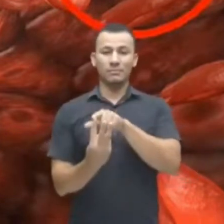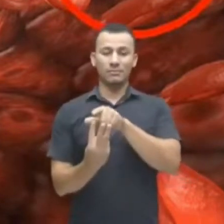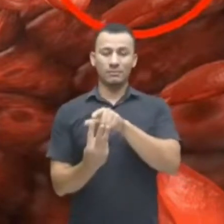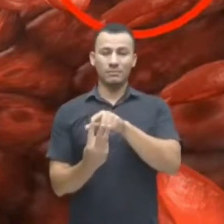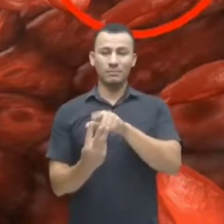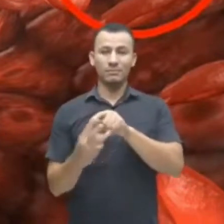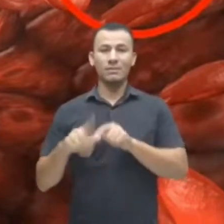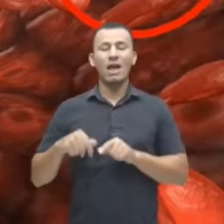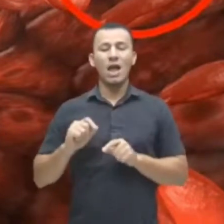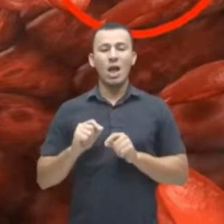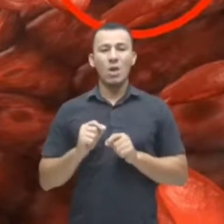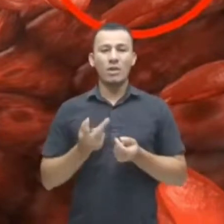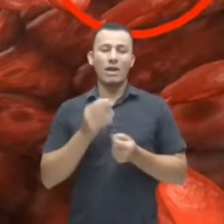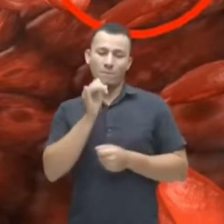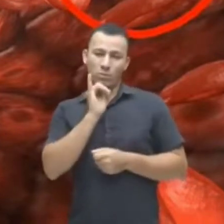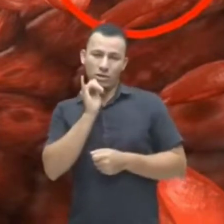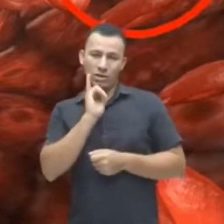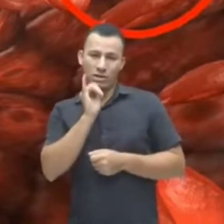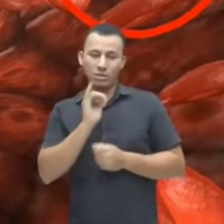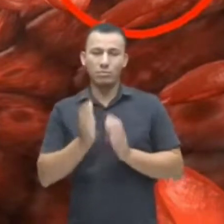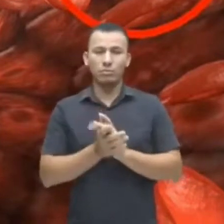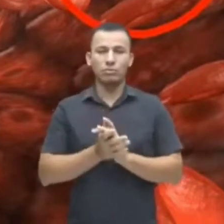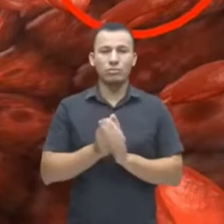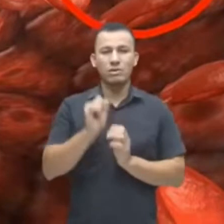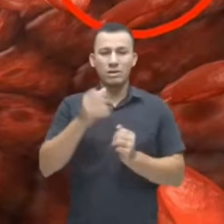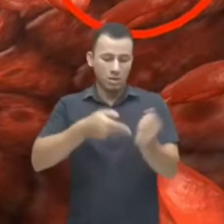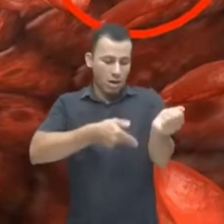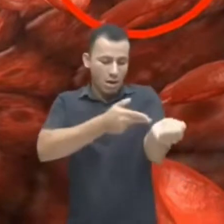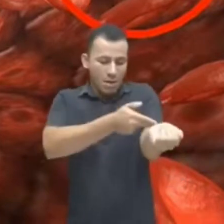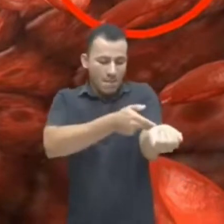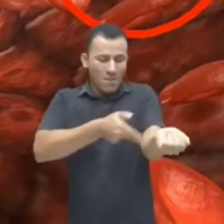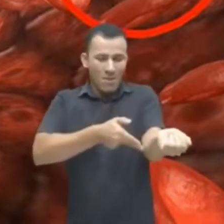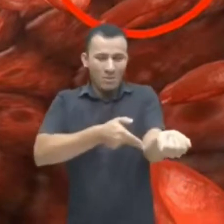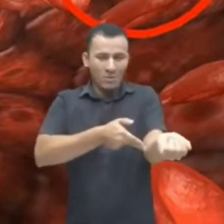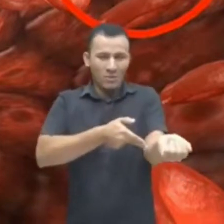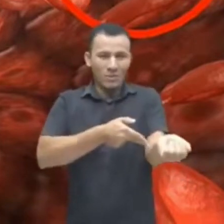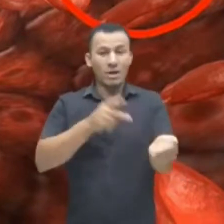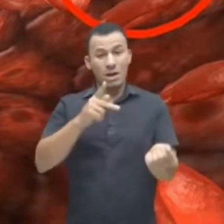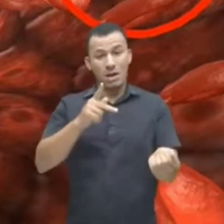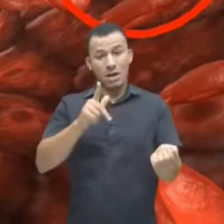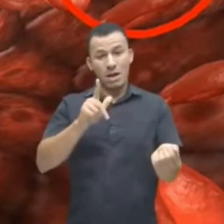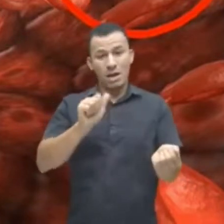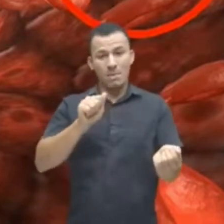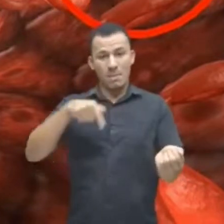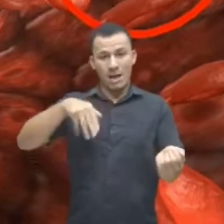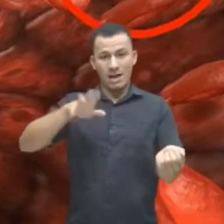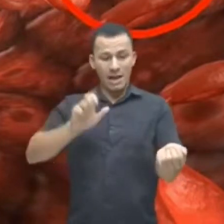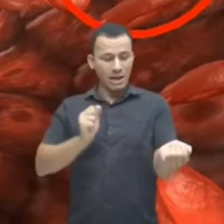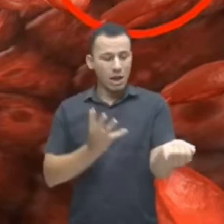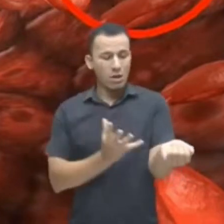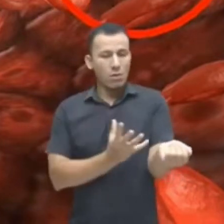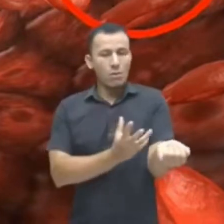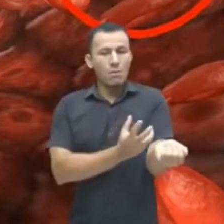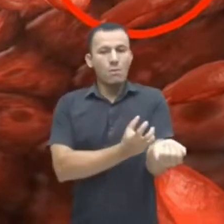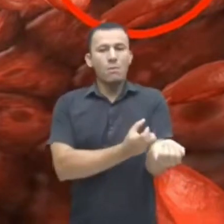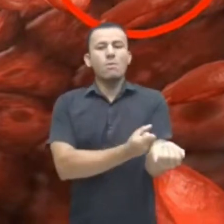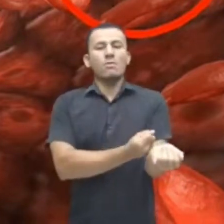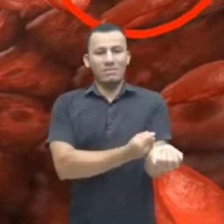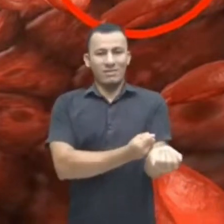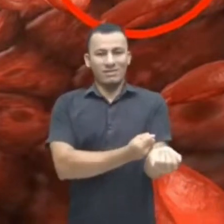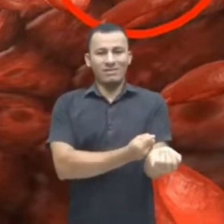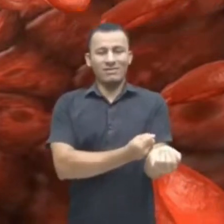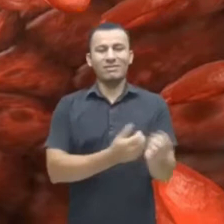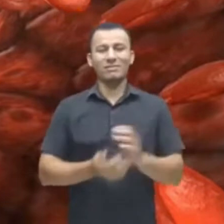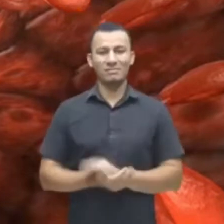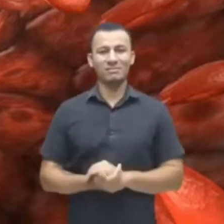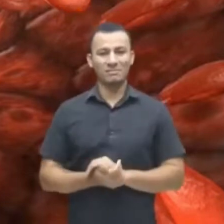da coagulação do nosso sangue. Em algum corte, são as plaquetas que fazem a coagulação do nosso sangue. Então, olha